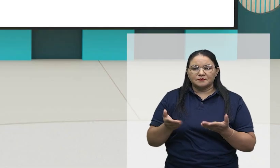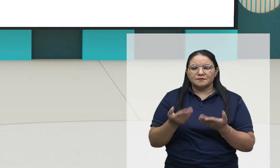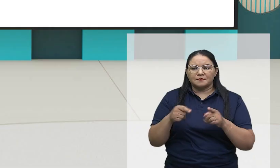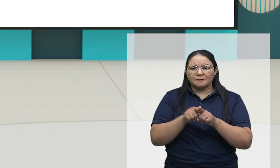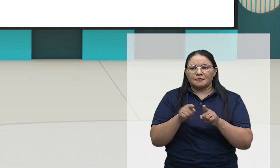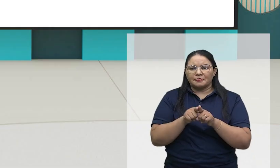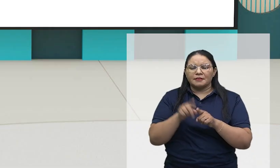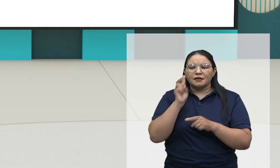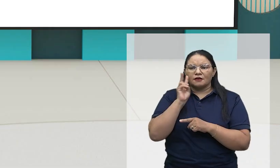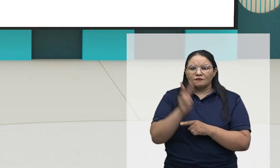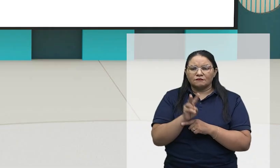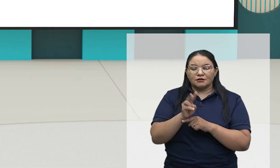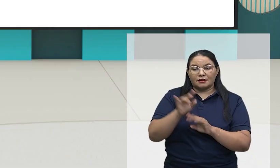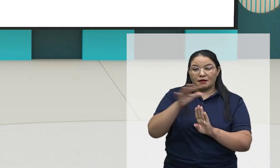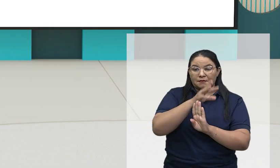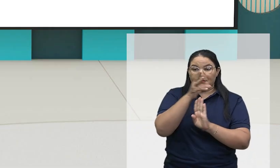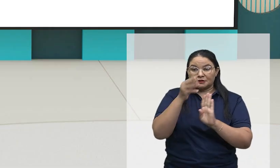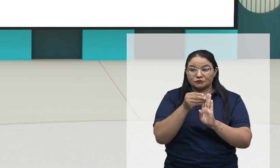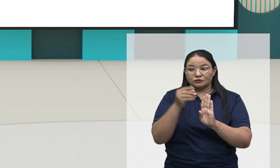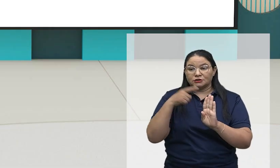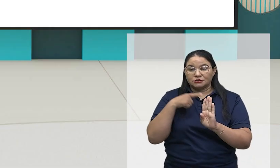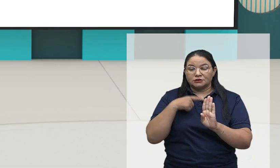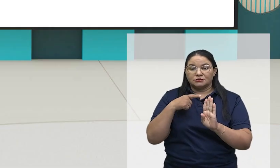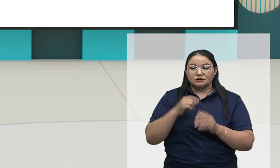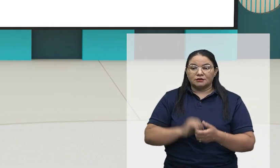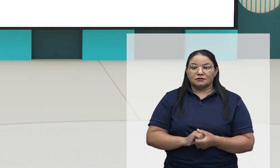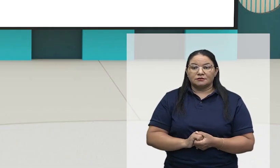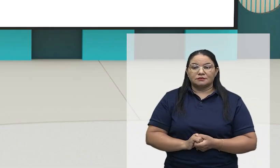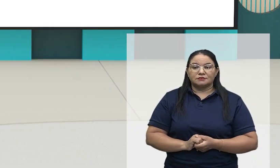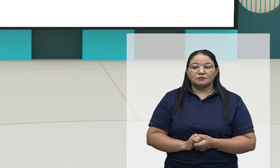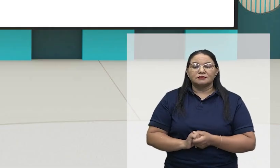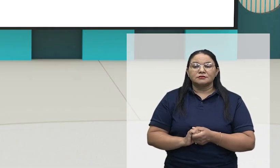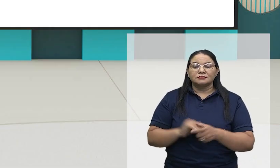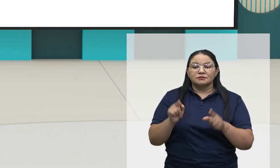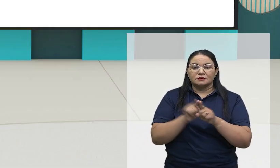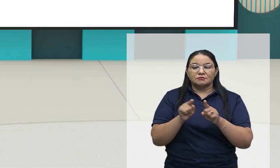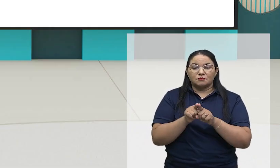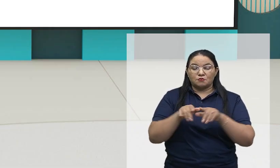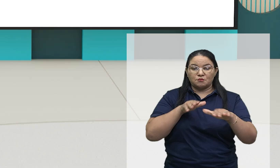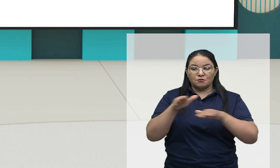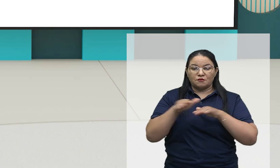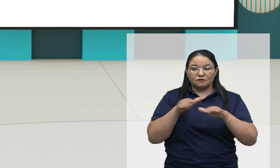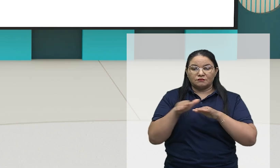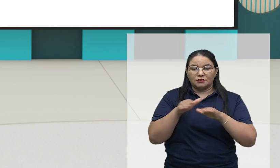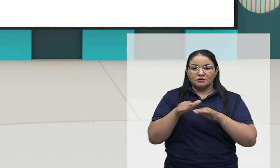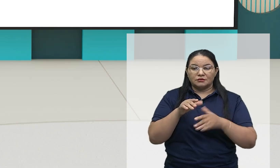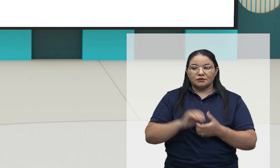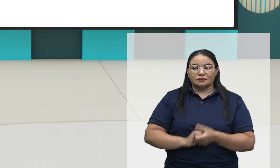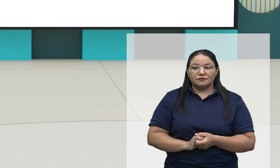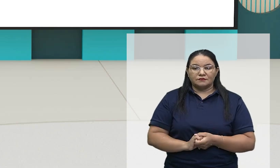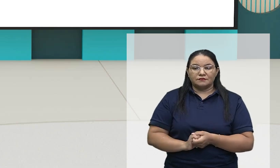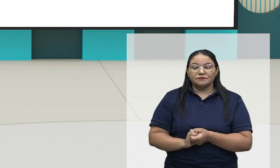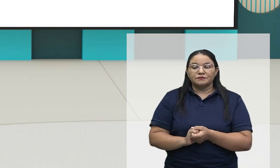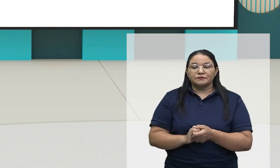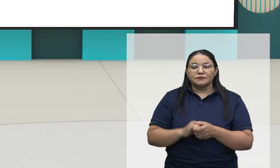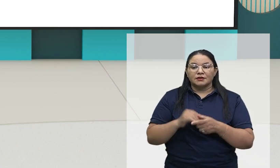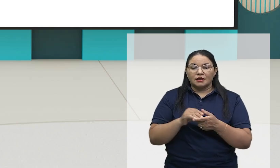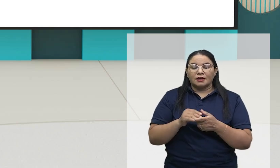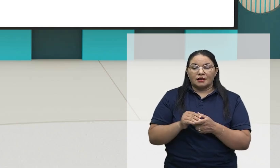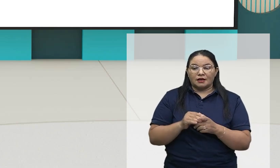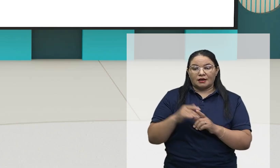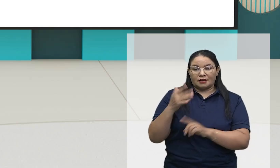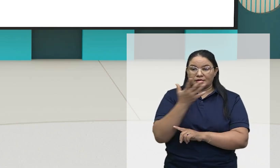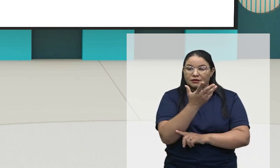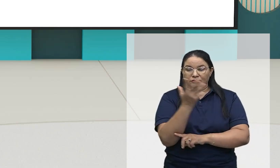na Amazônia essas expressões são enriquecidas por ritmos e movimentos que refletem as influências da natureza e